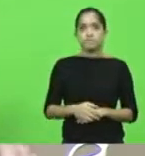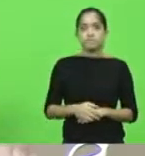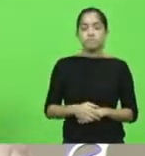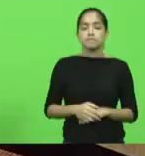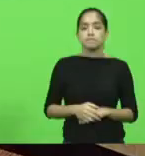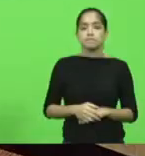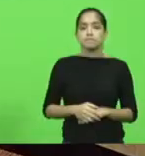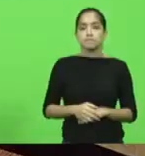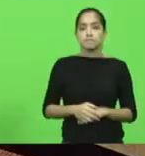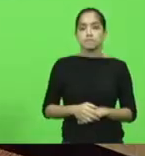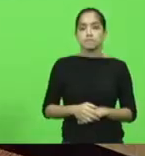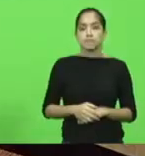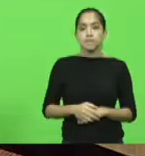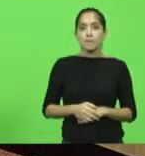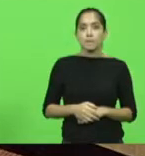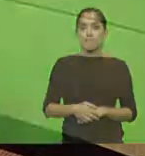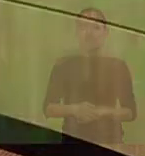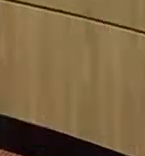sessão.